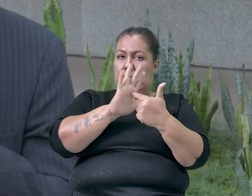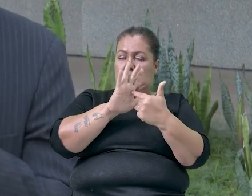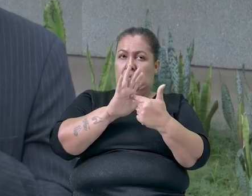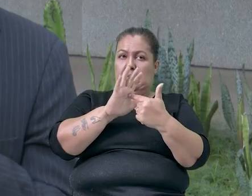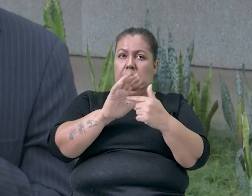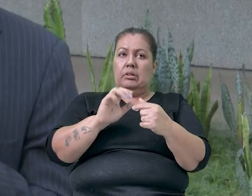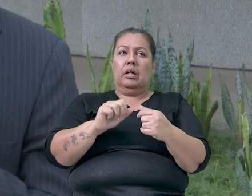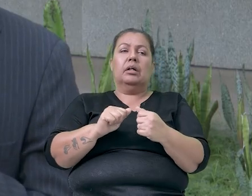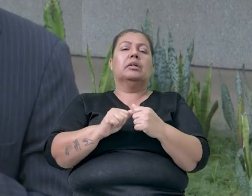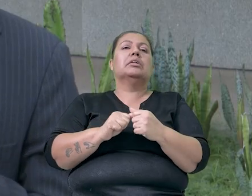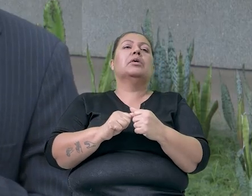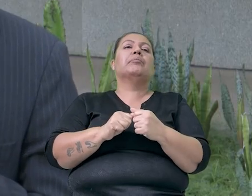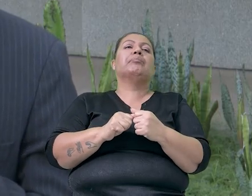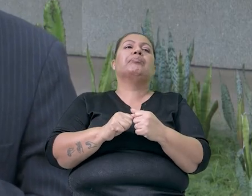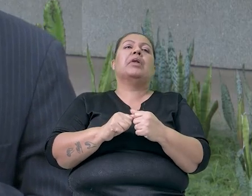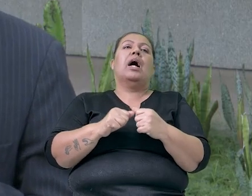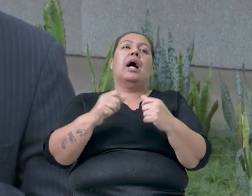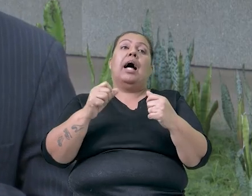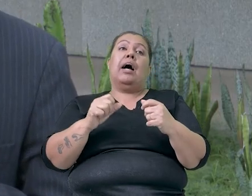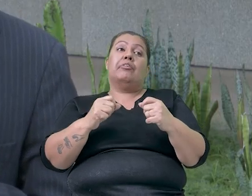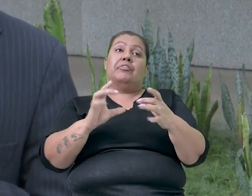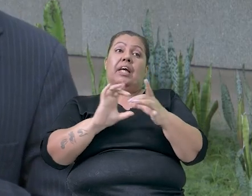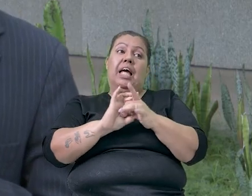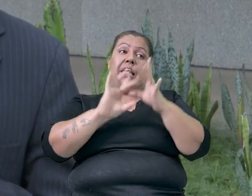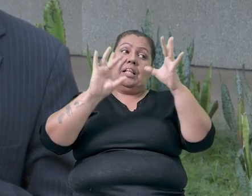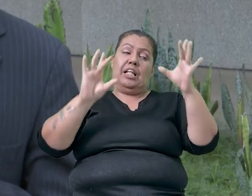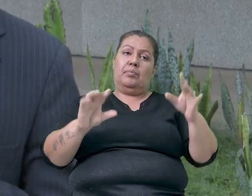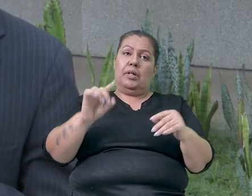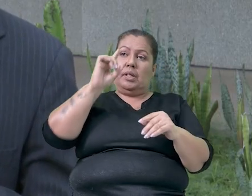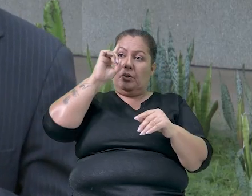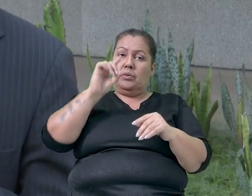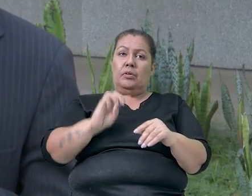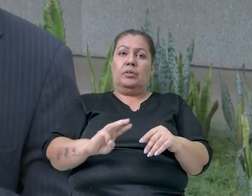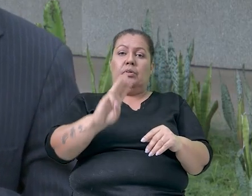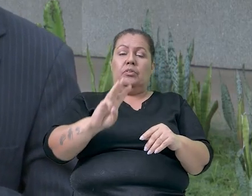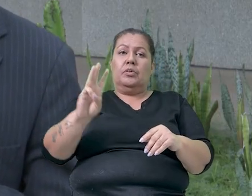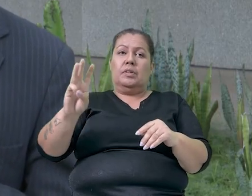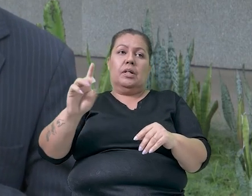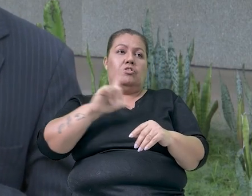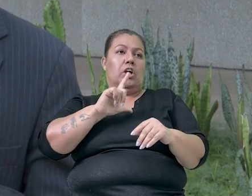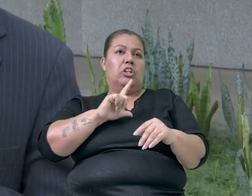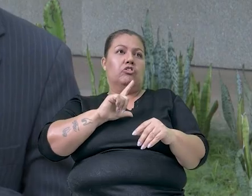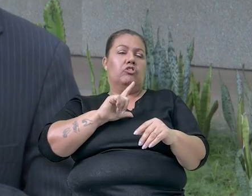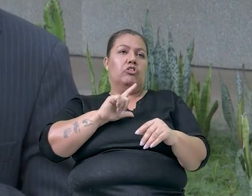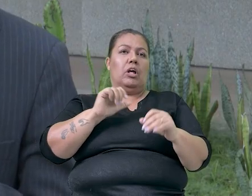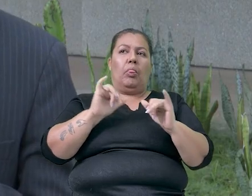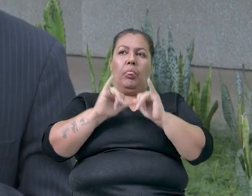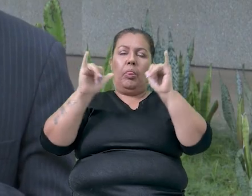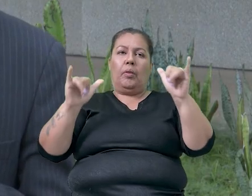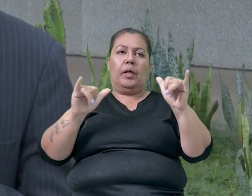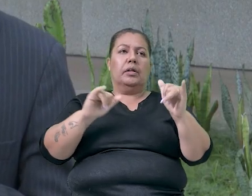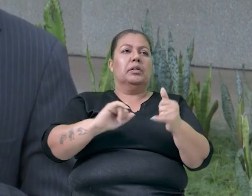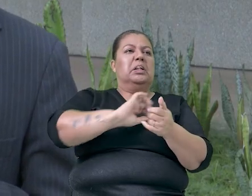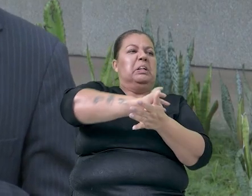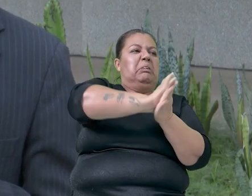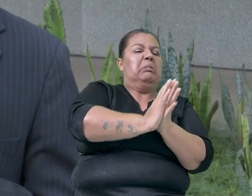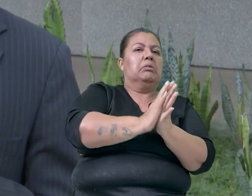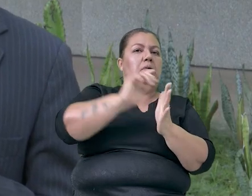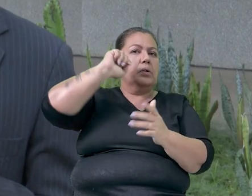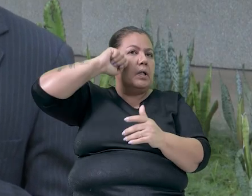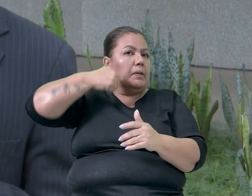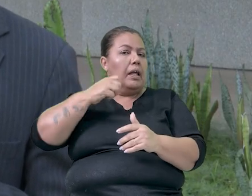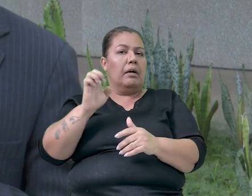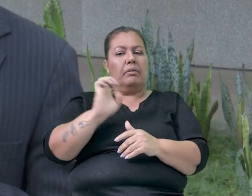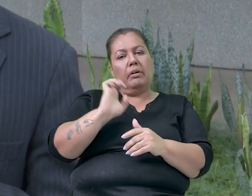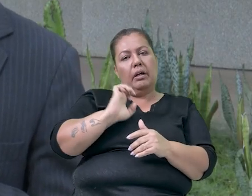crime, havia absolvido o dono de um site que mantinha publicações racistas contra negros, homossexuais e até